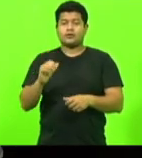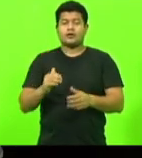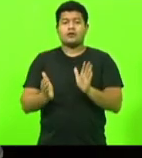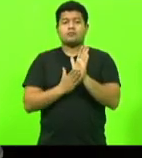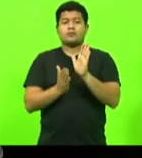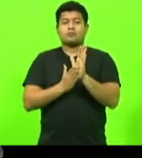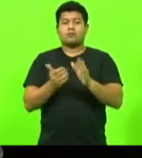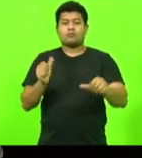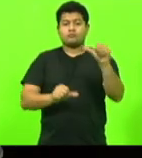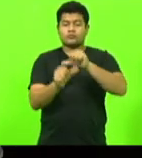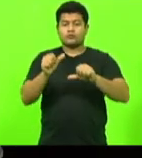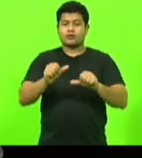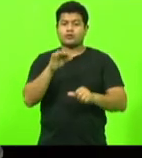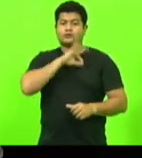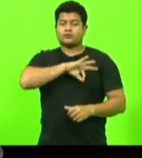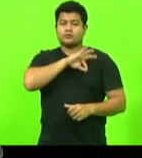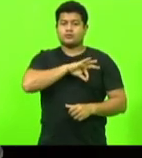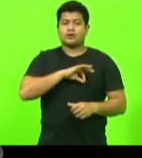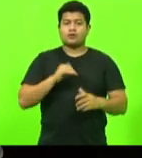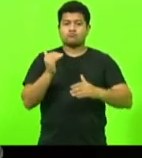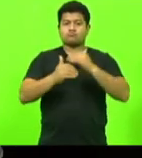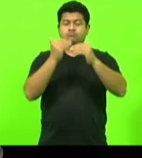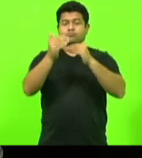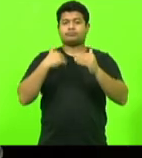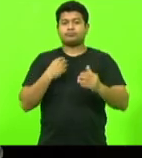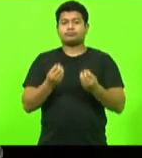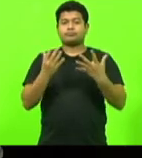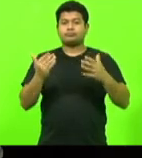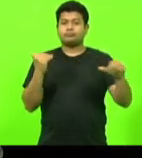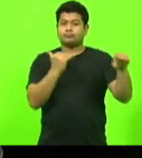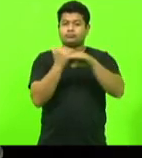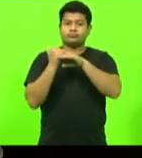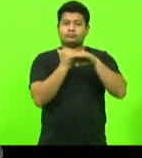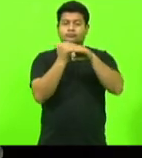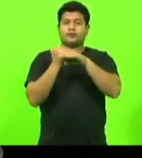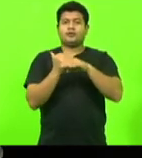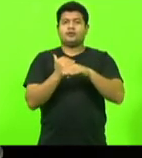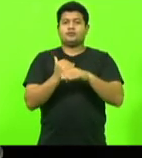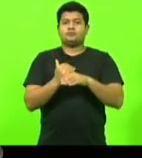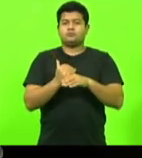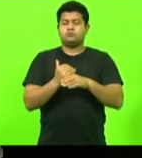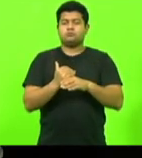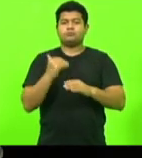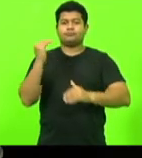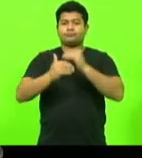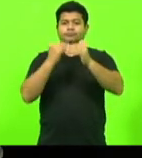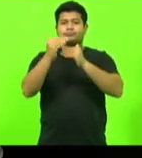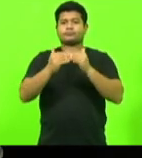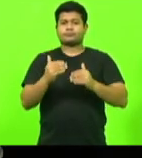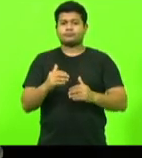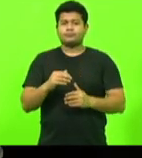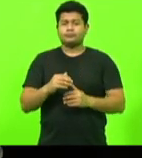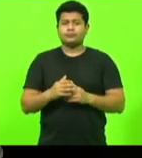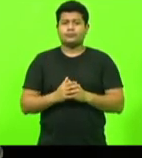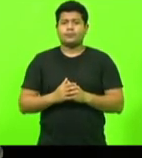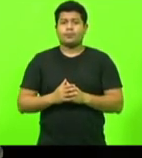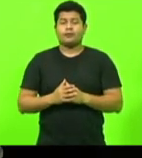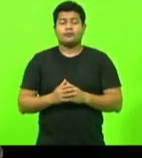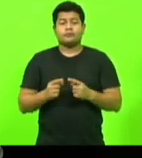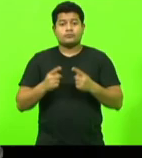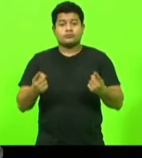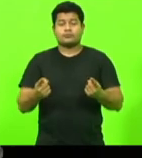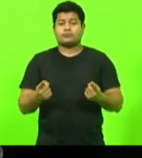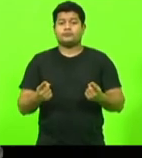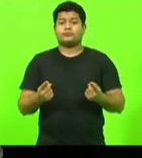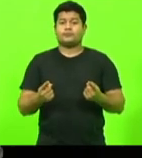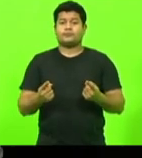de vencimentos para fins de alinhamento das promoções na carreira. Trata-se, portanto, de uma atividade